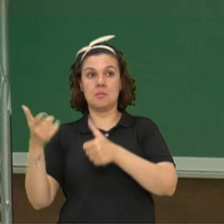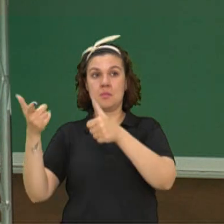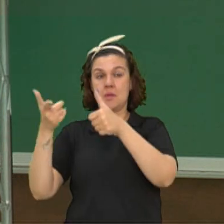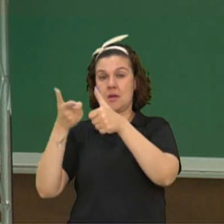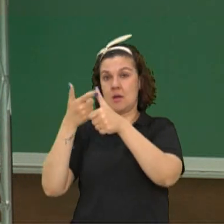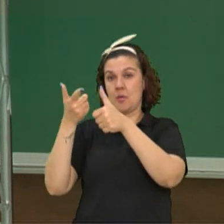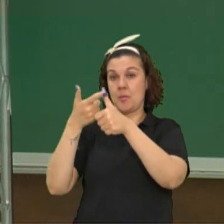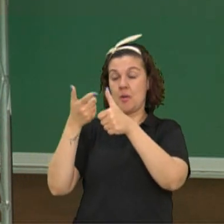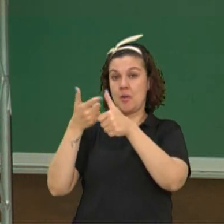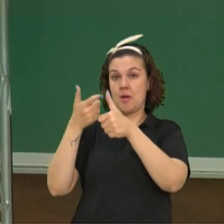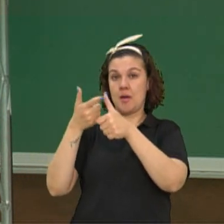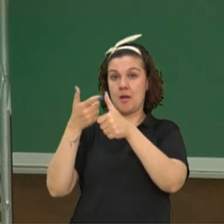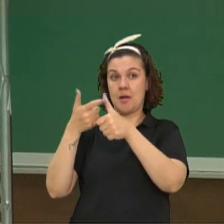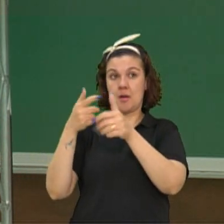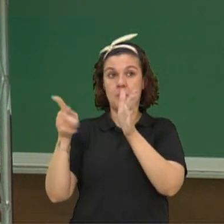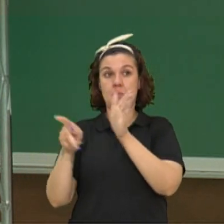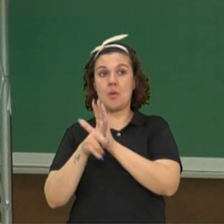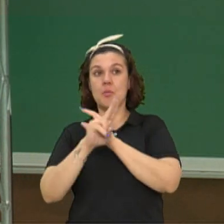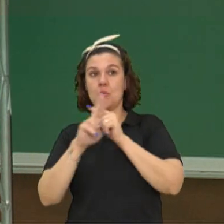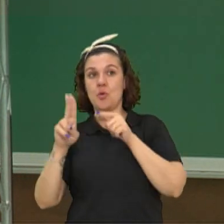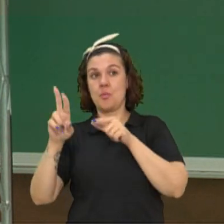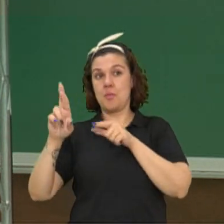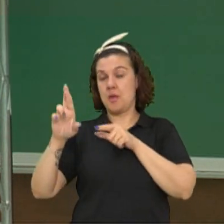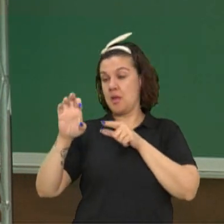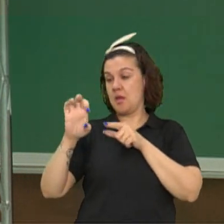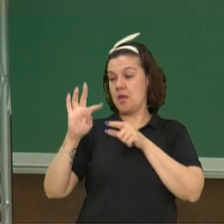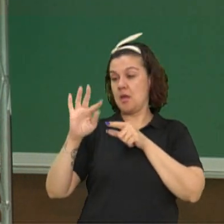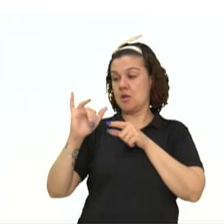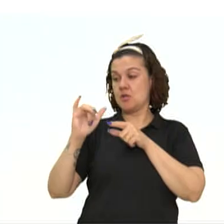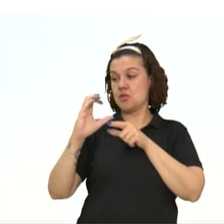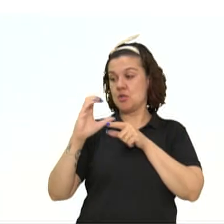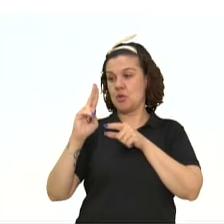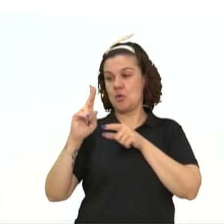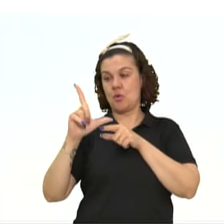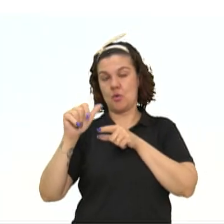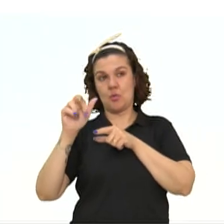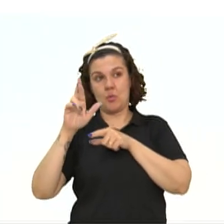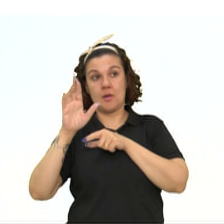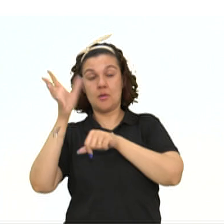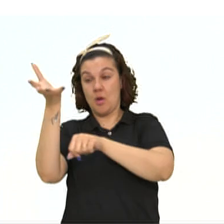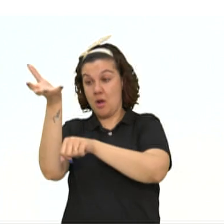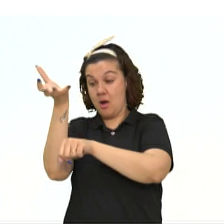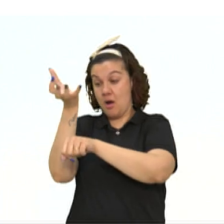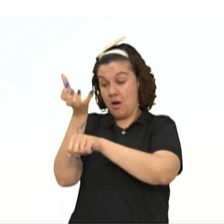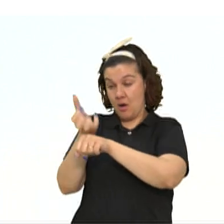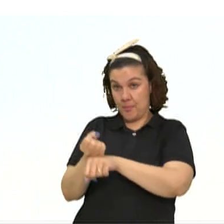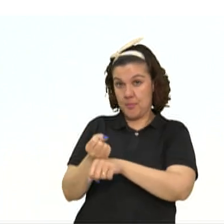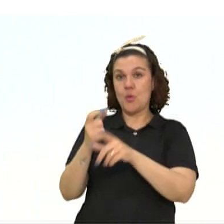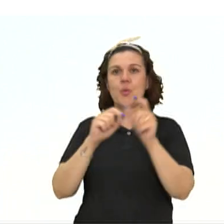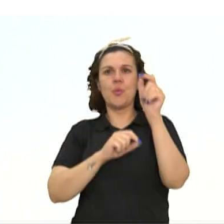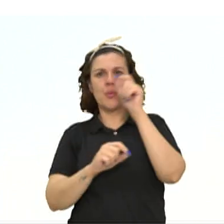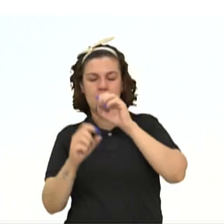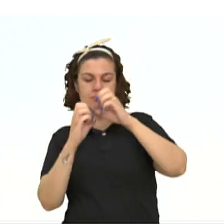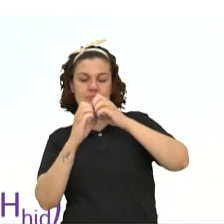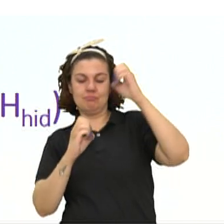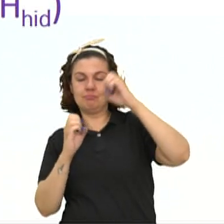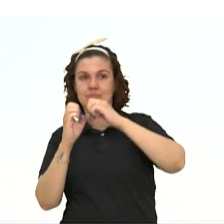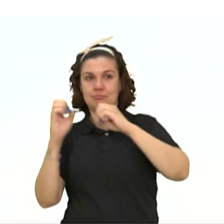se chama entalpia reticular e é um processo endotérmico, que é quando os íons se